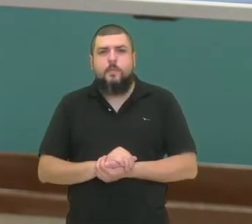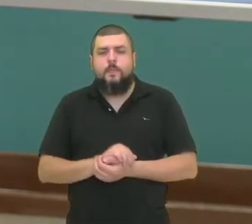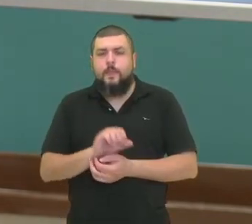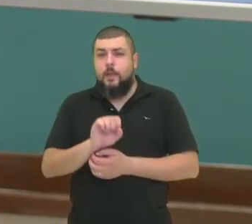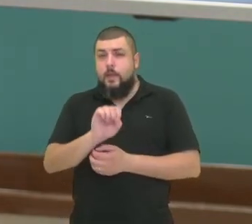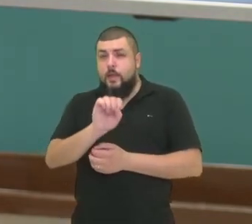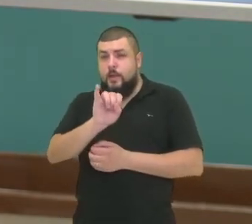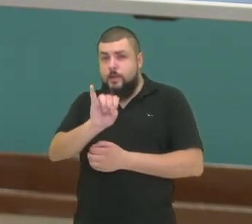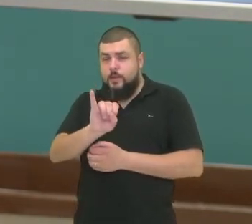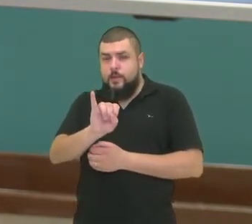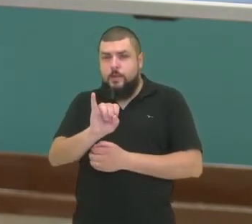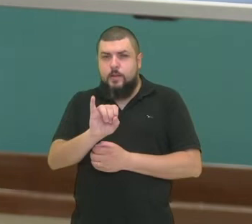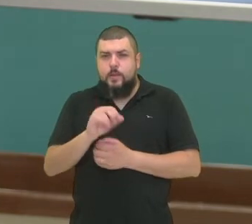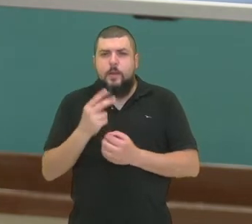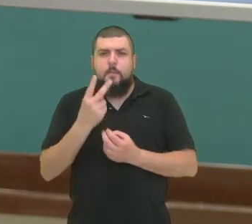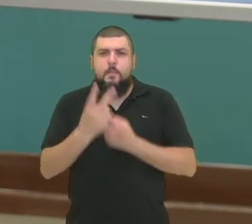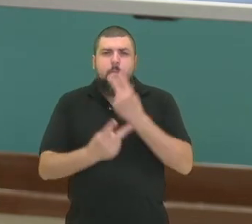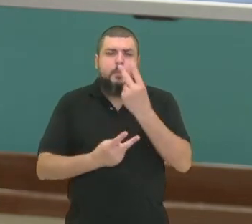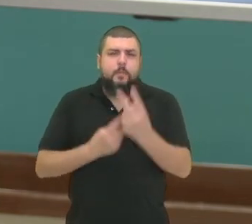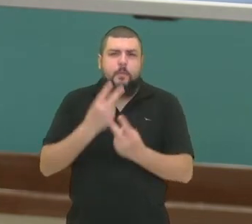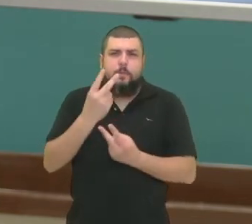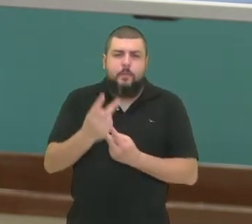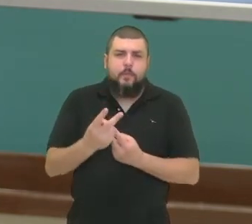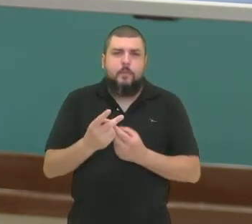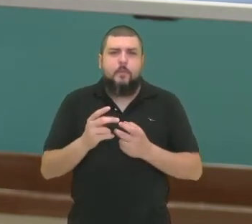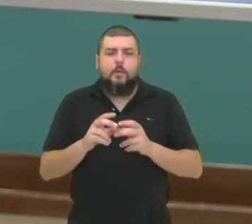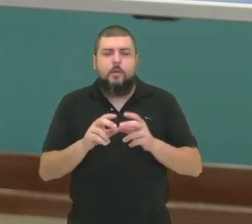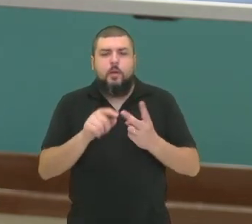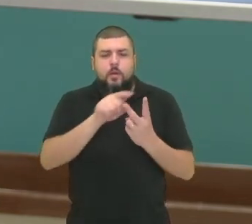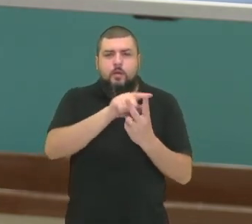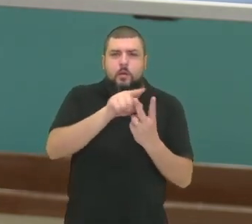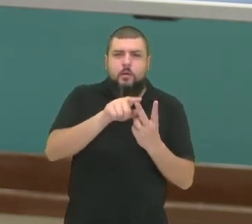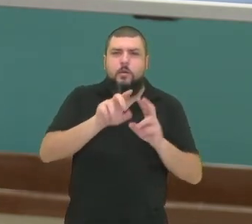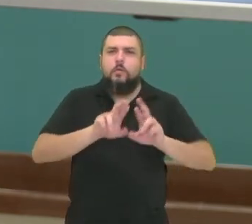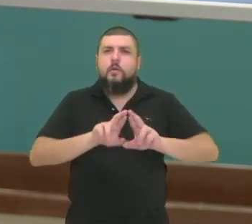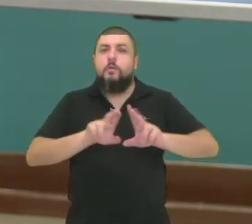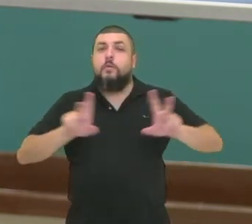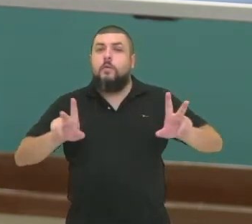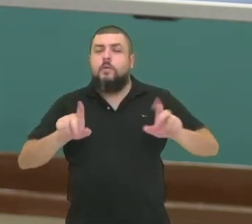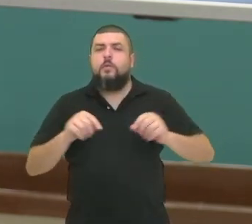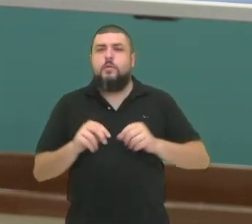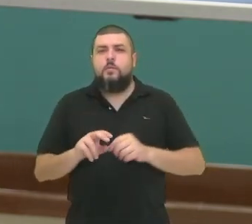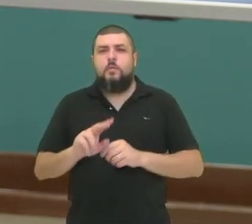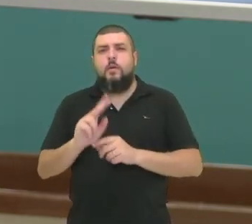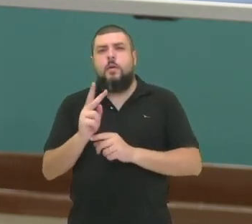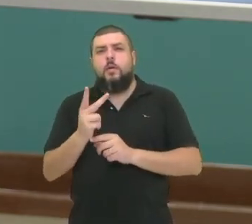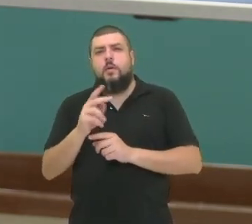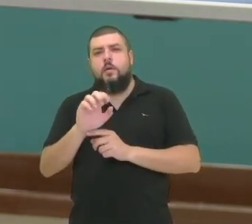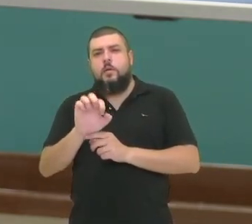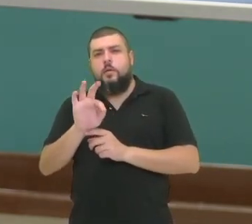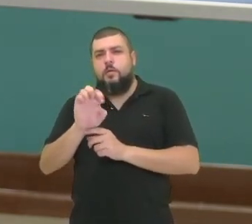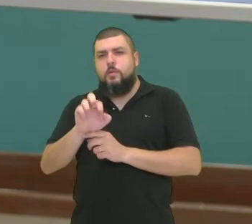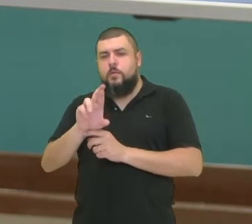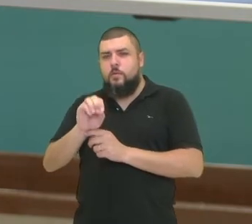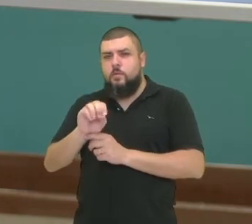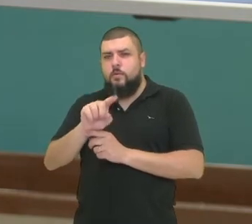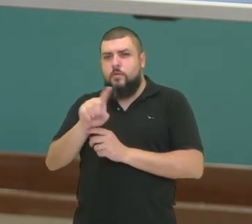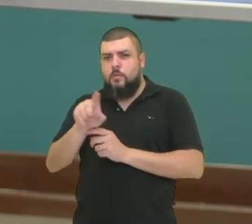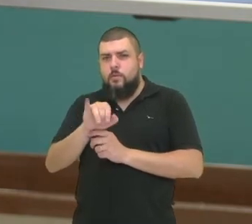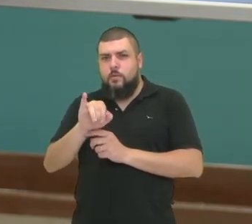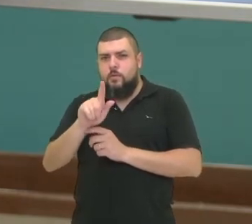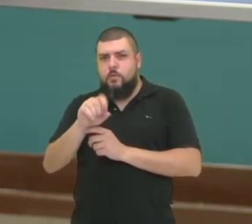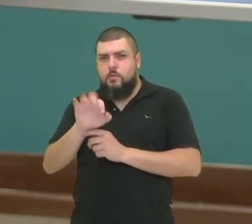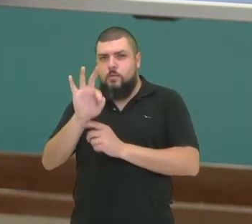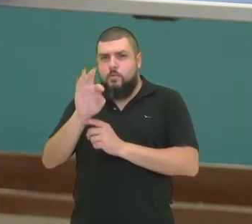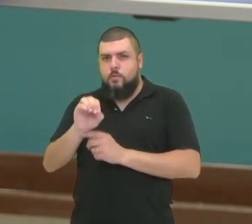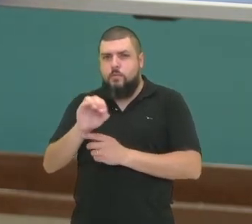de alelos diferentes, né, um de cada tipo, então são chamados de heterozigotos. Hétero,